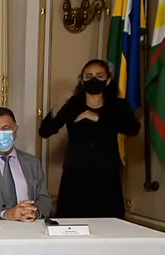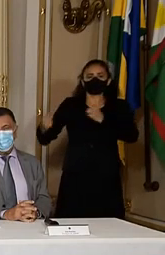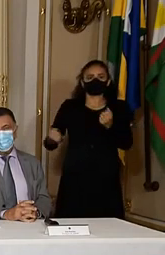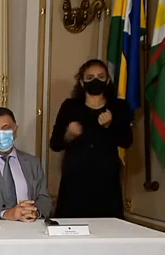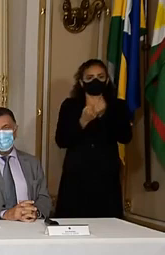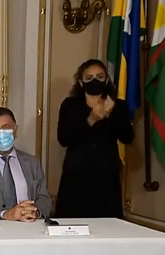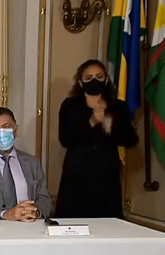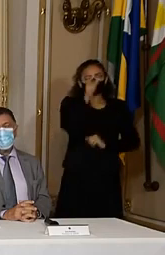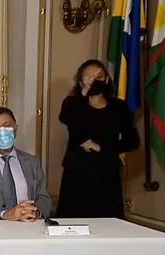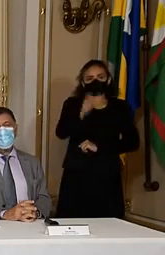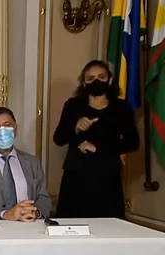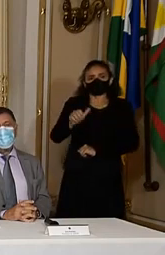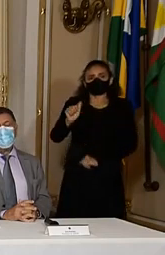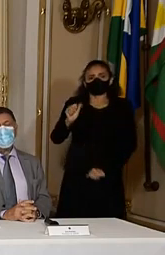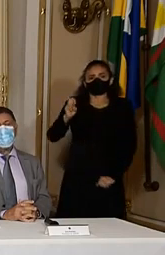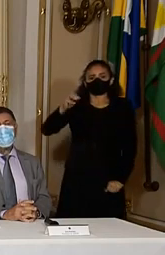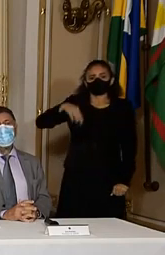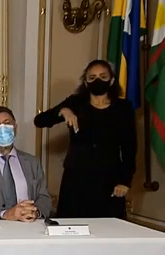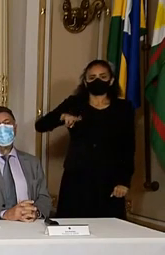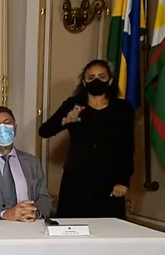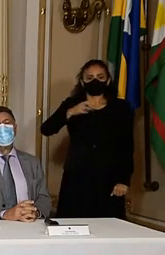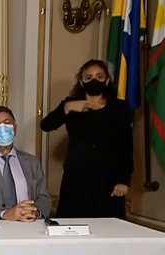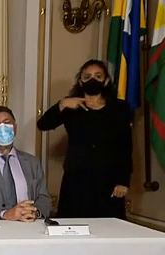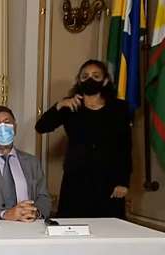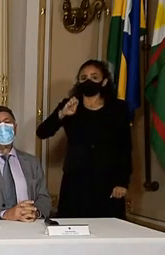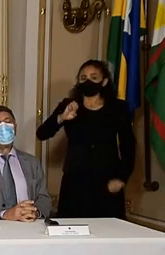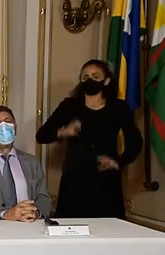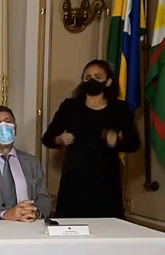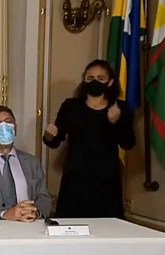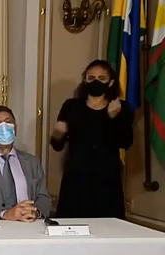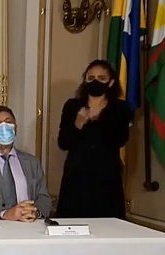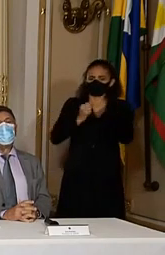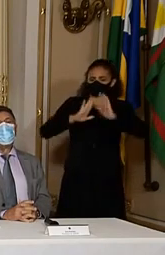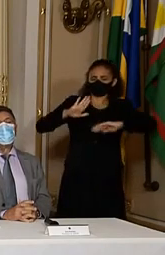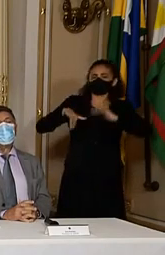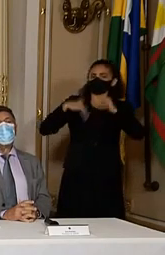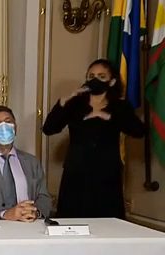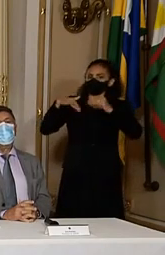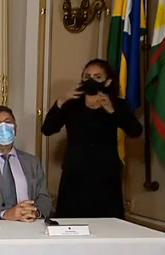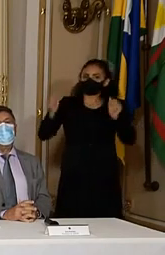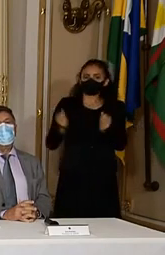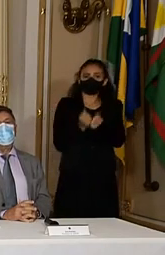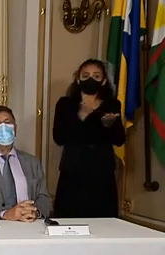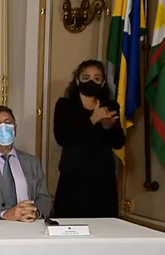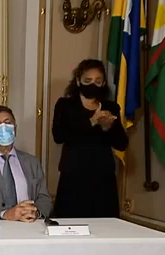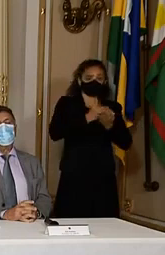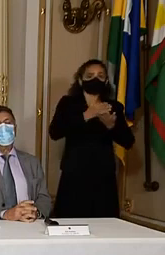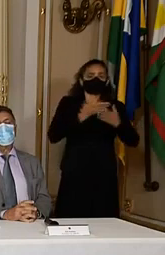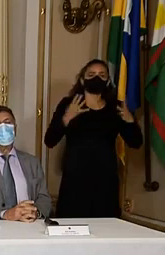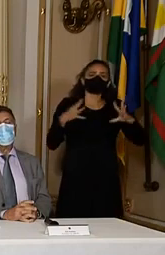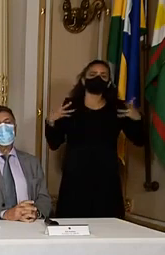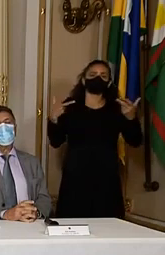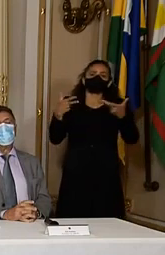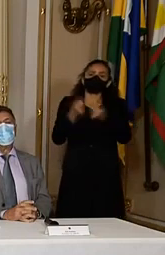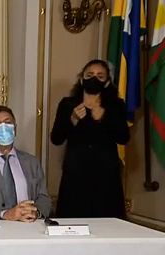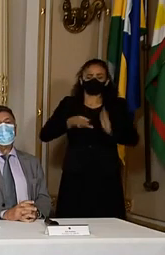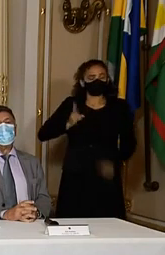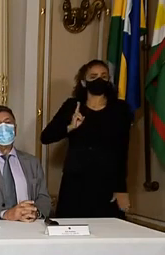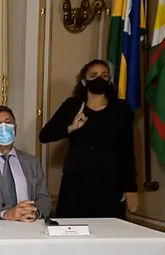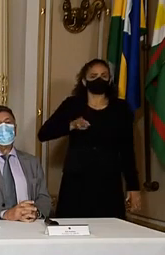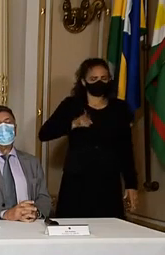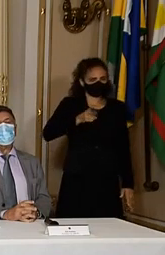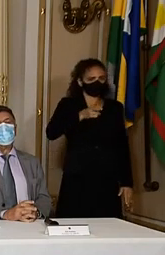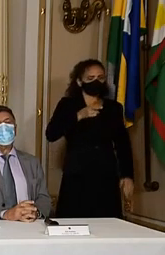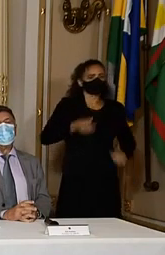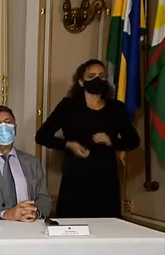da amupe que vem também contribuindo para que esse processo seja hoje iniciado e que perdure aí